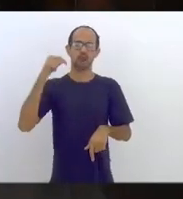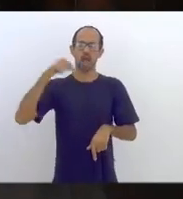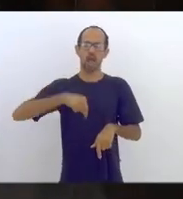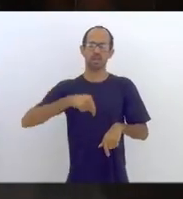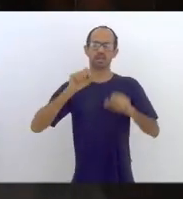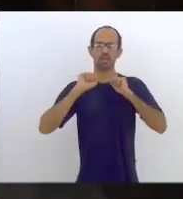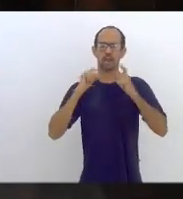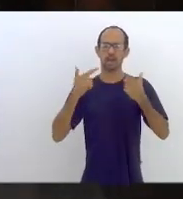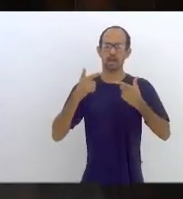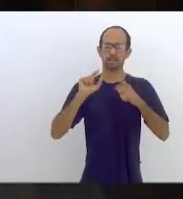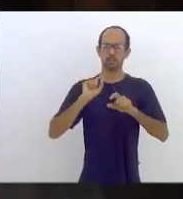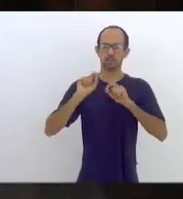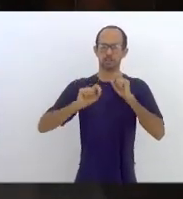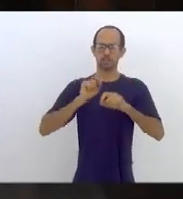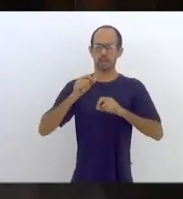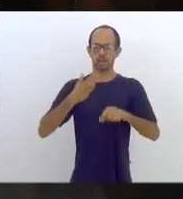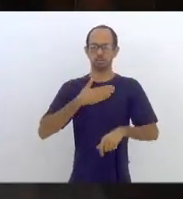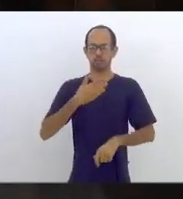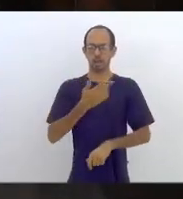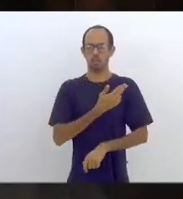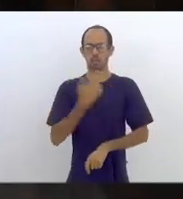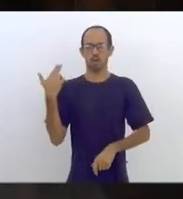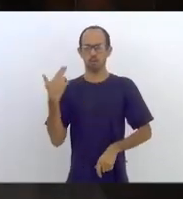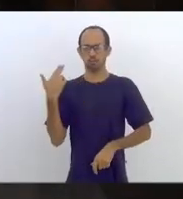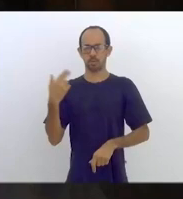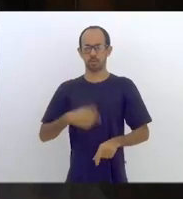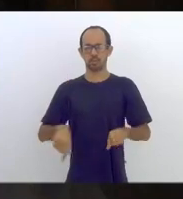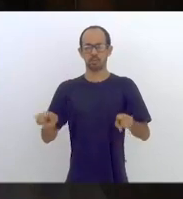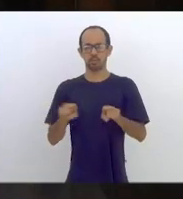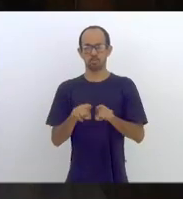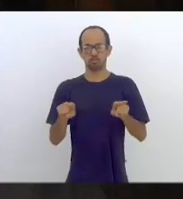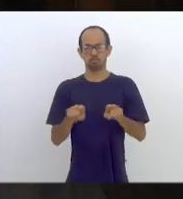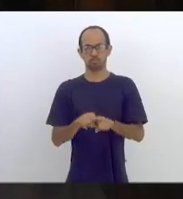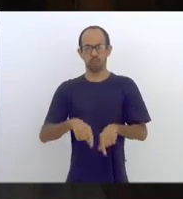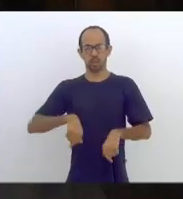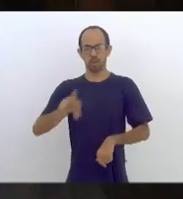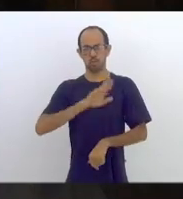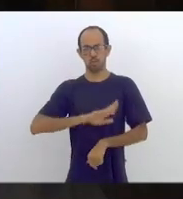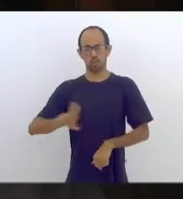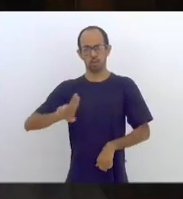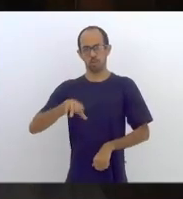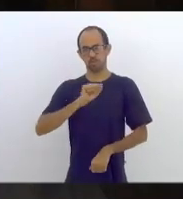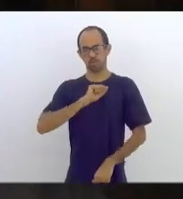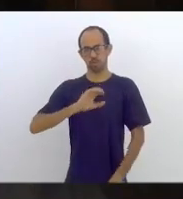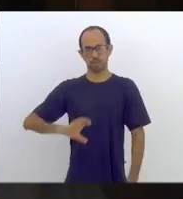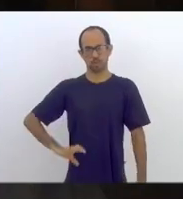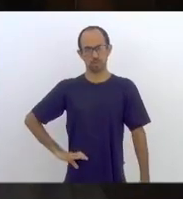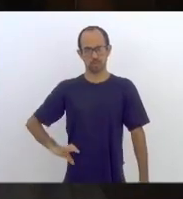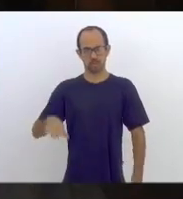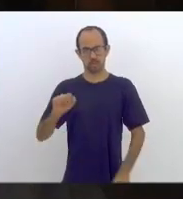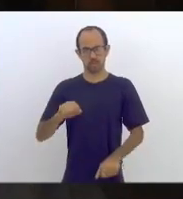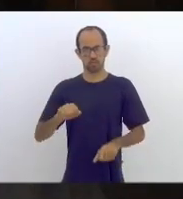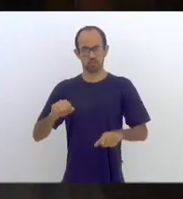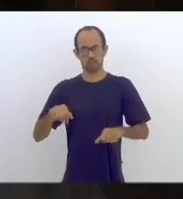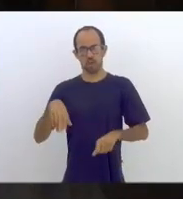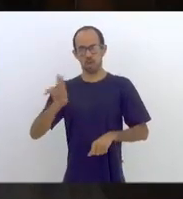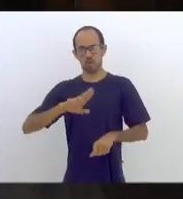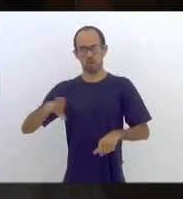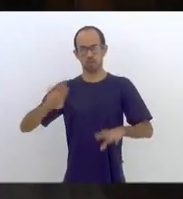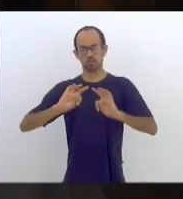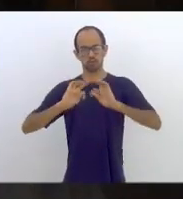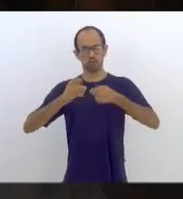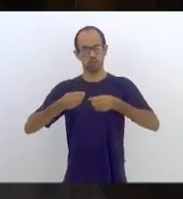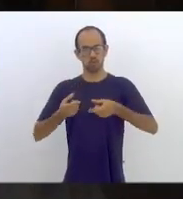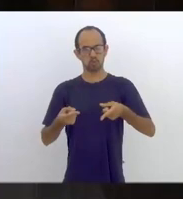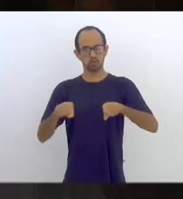casa e meu nome em nome do presidente André Siciliano em nome de todos os